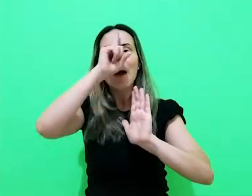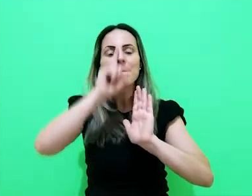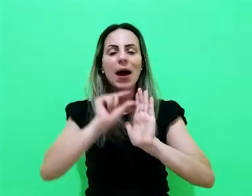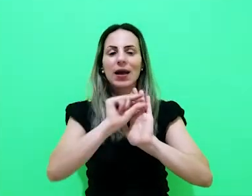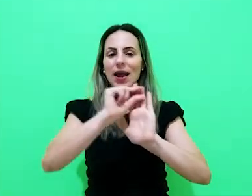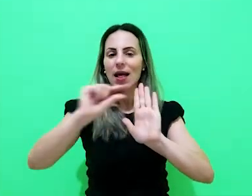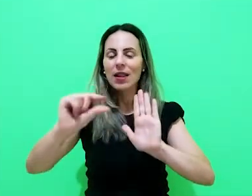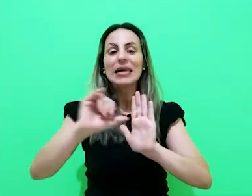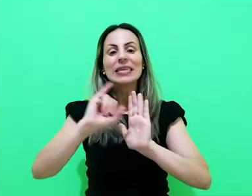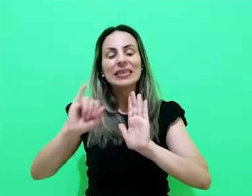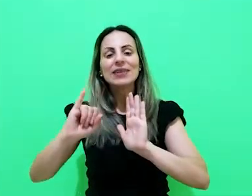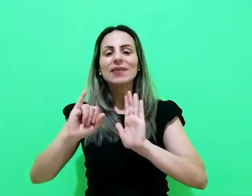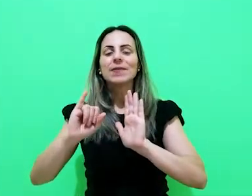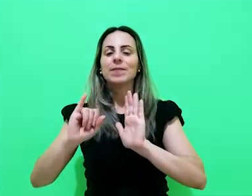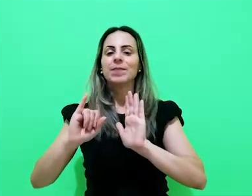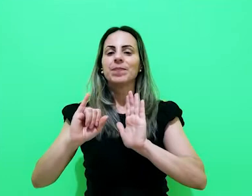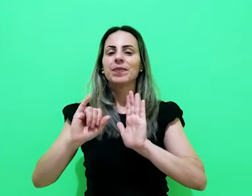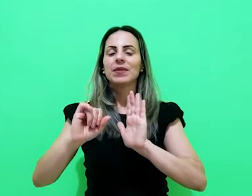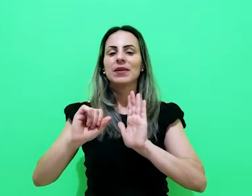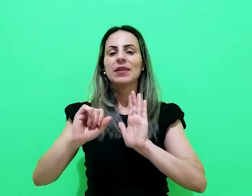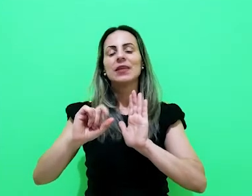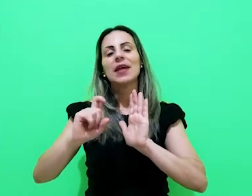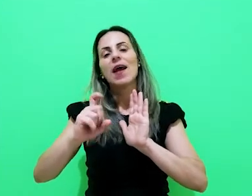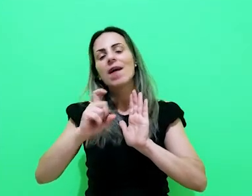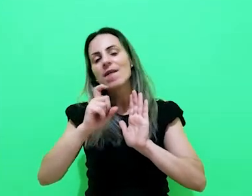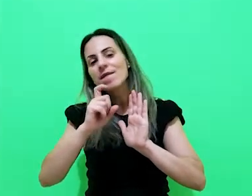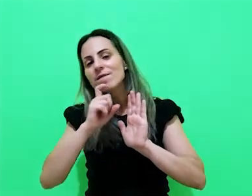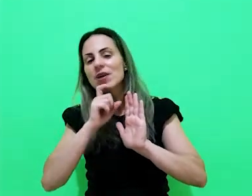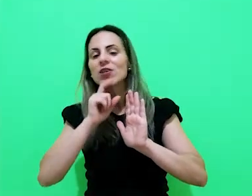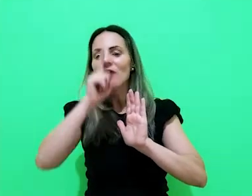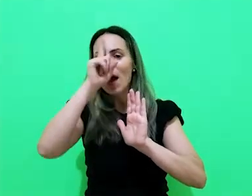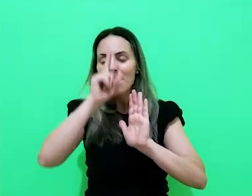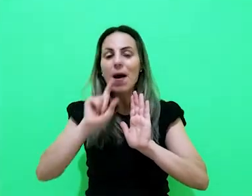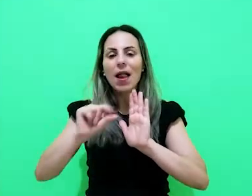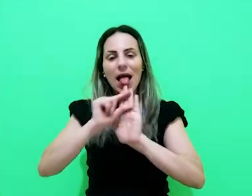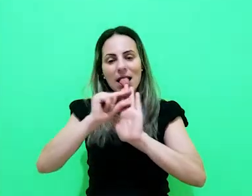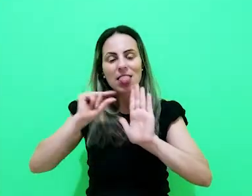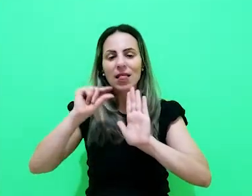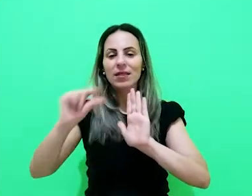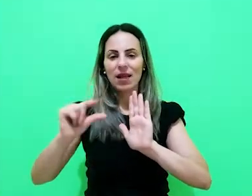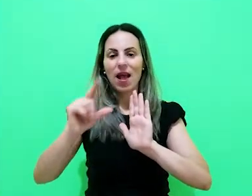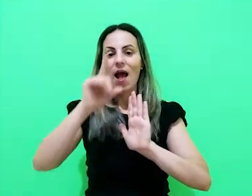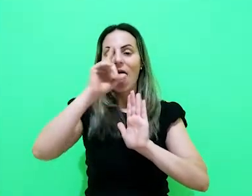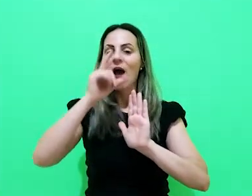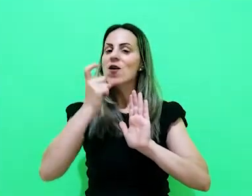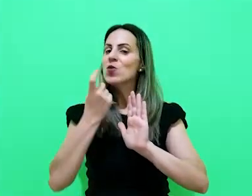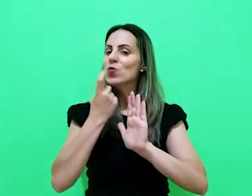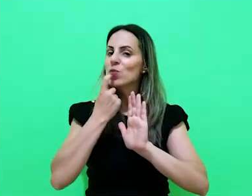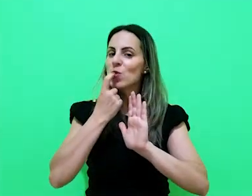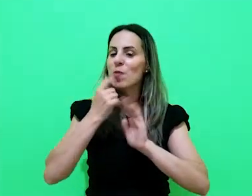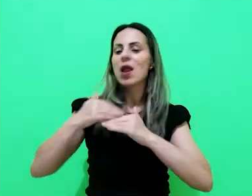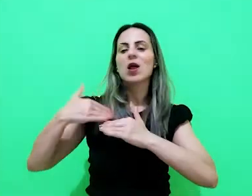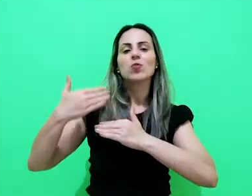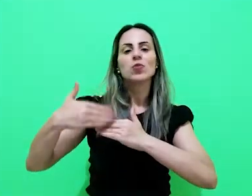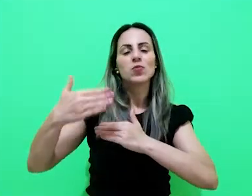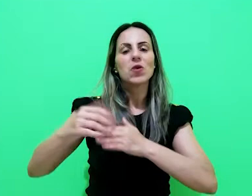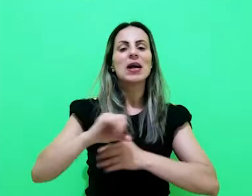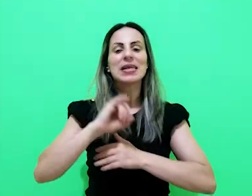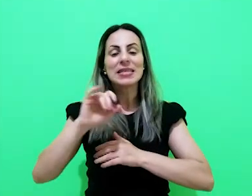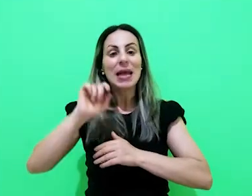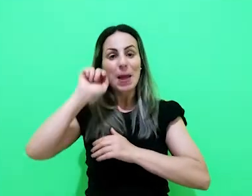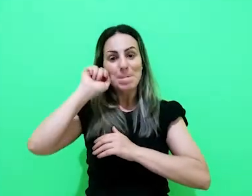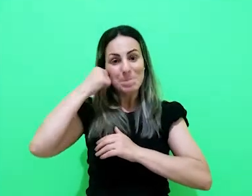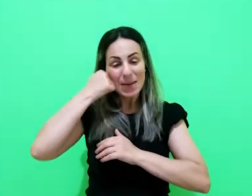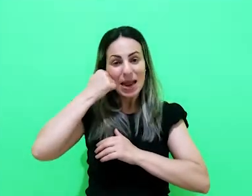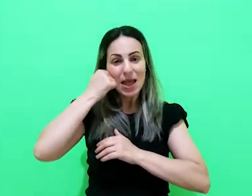Se ela for vermelha, eu destaco a verde e a amarela, ela fica sendo uma tarja vermelha e assim por diante, né? Se ela for uma tarja